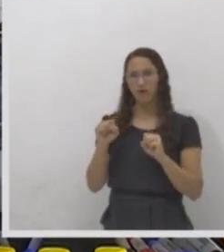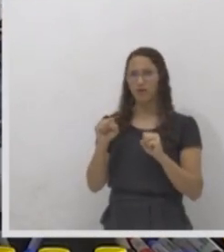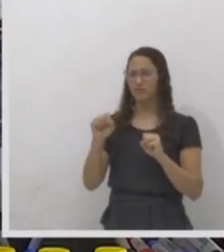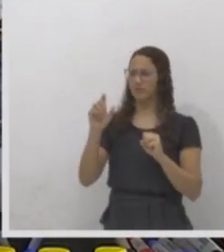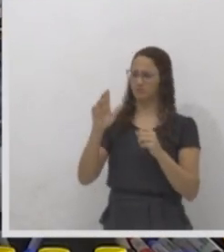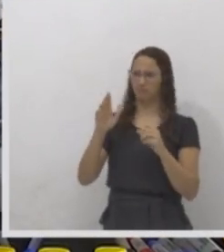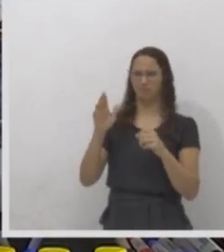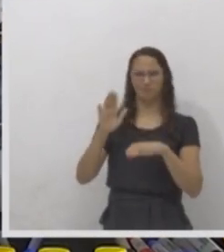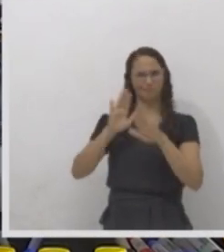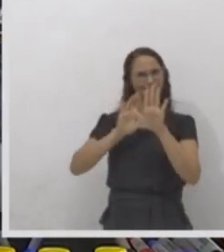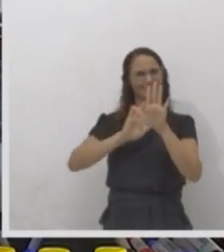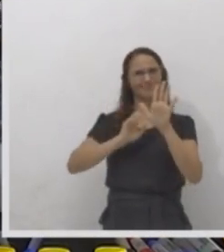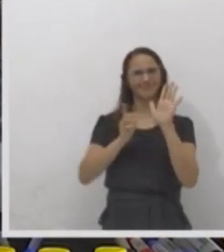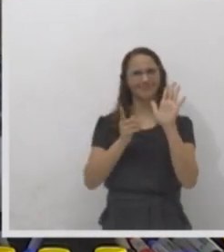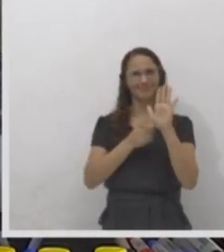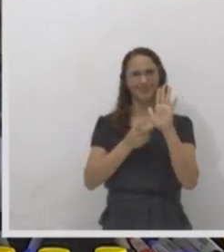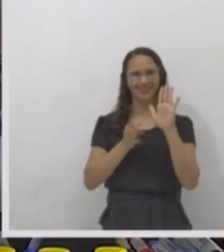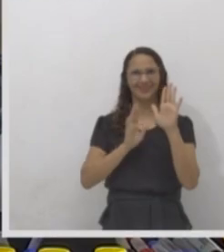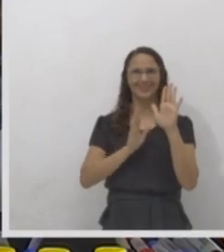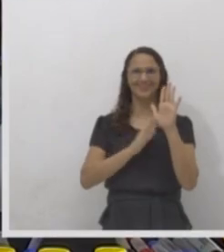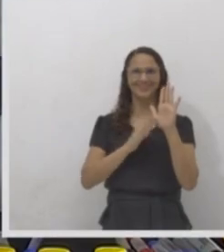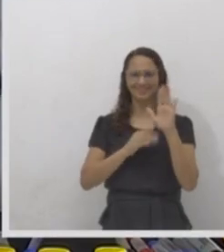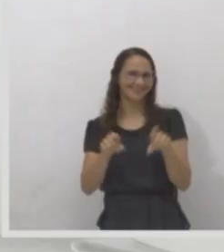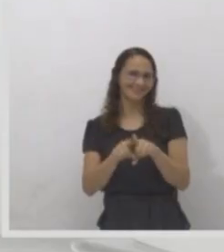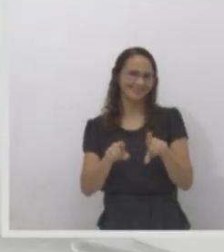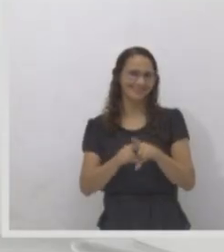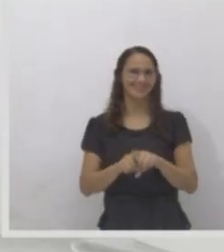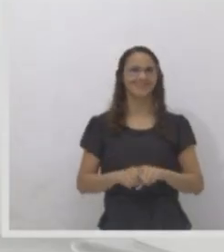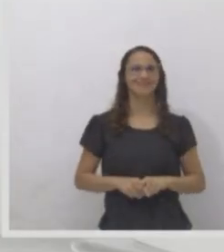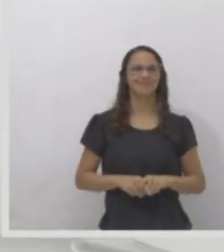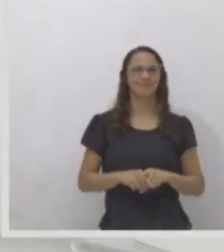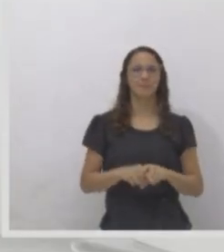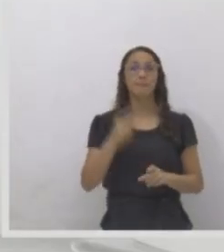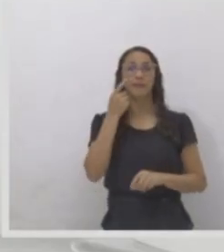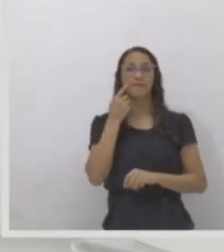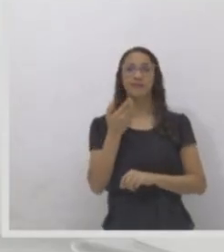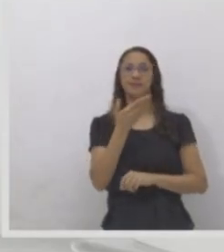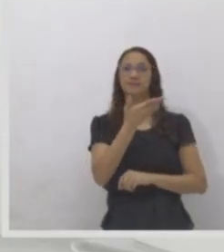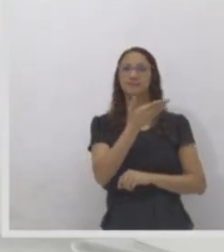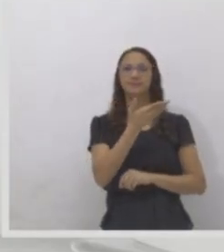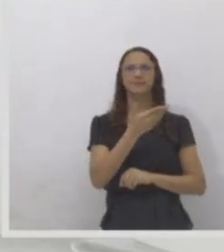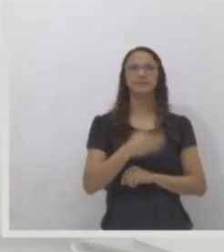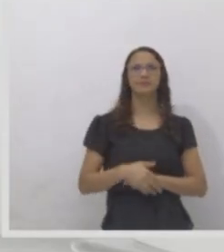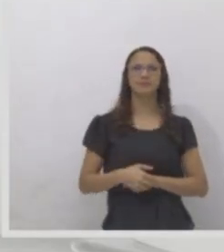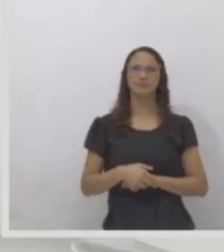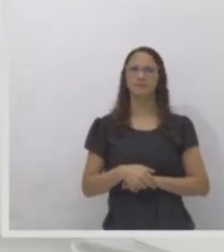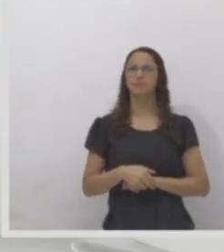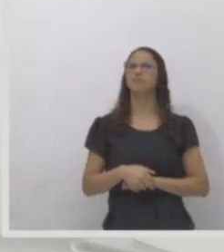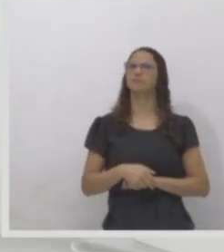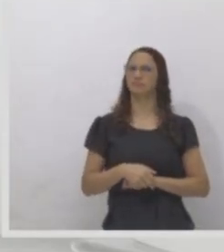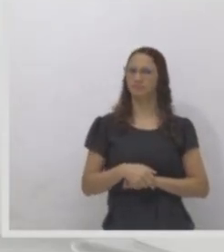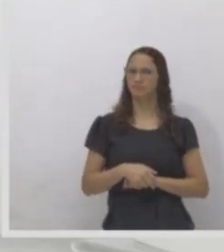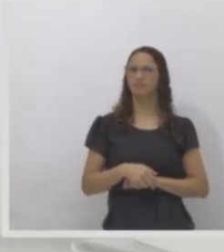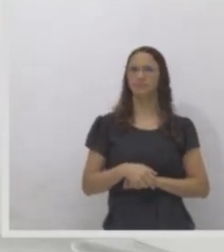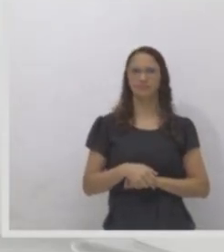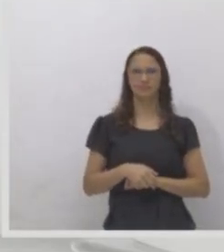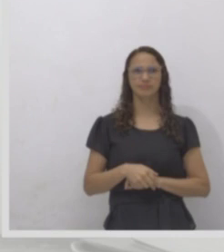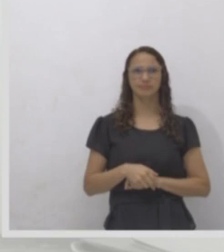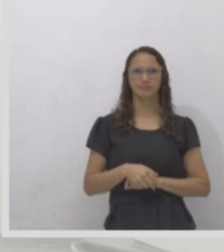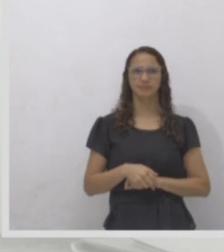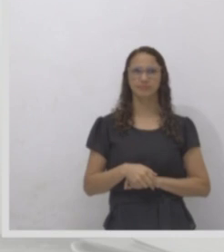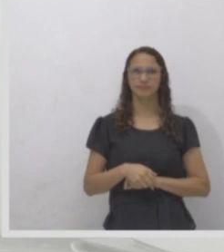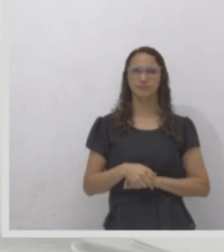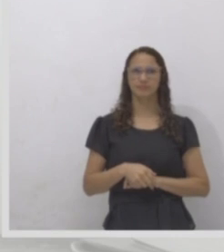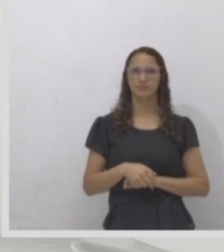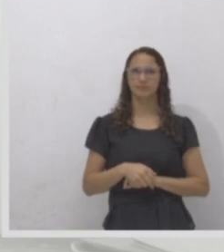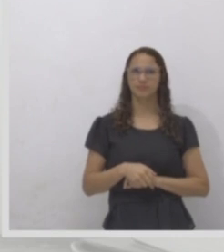utilizando tinta guache. Ok? Vamos lá então. Aí você tem o molde do avião, tá? O molde